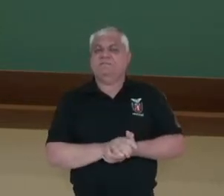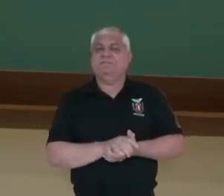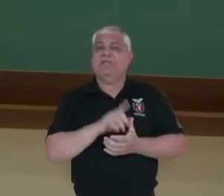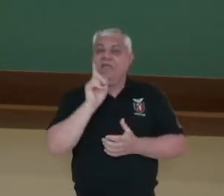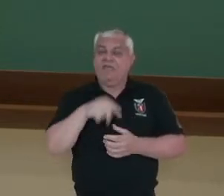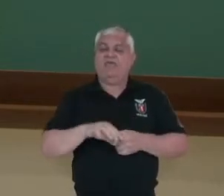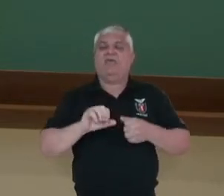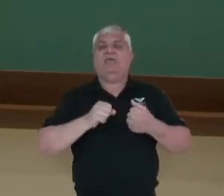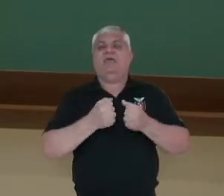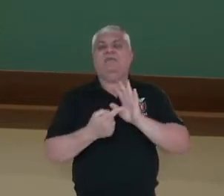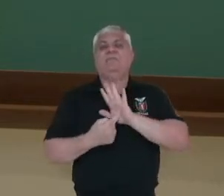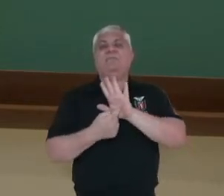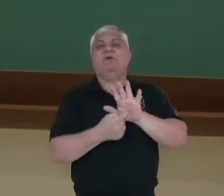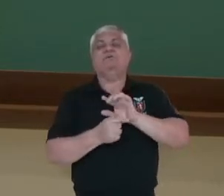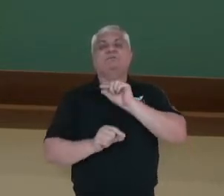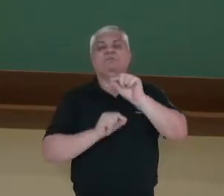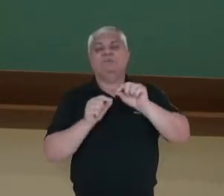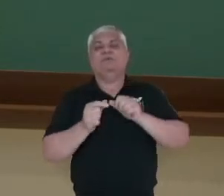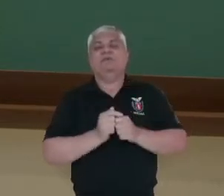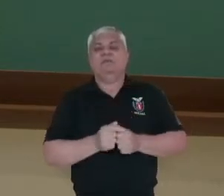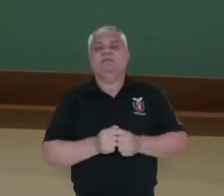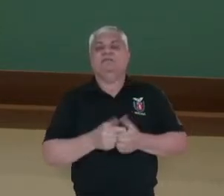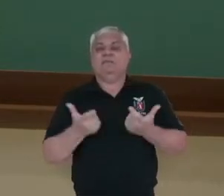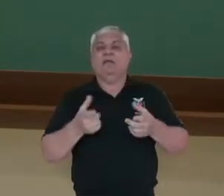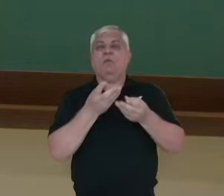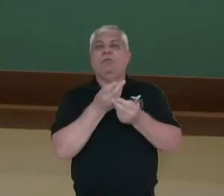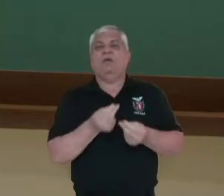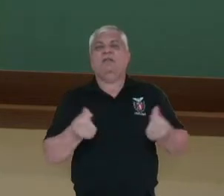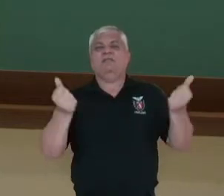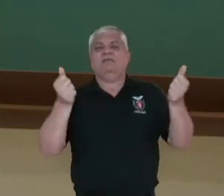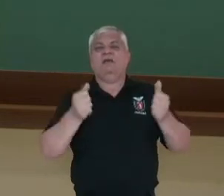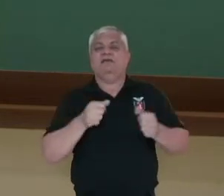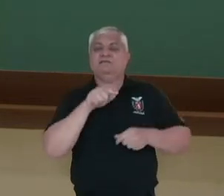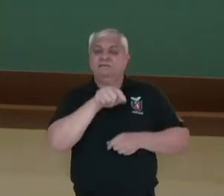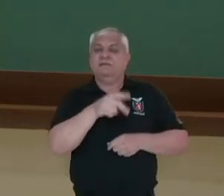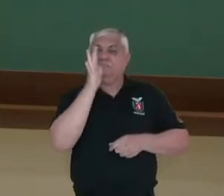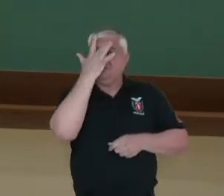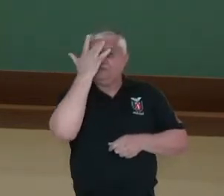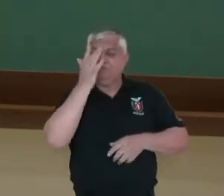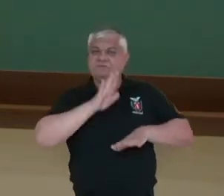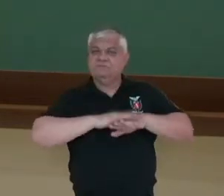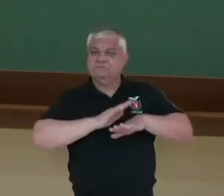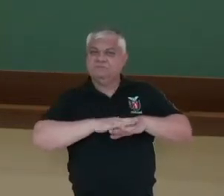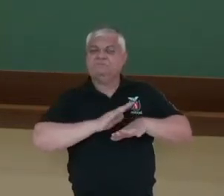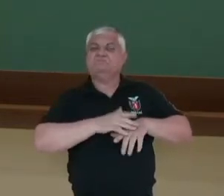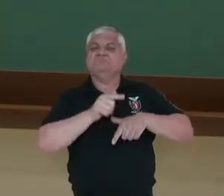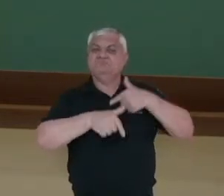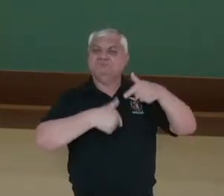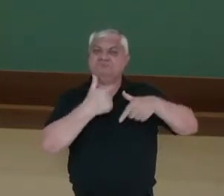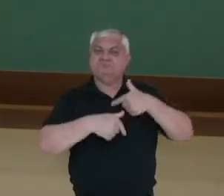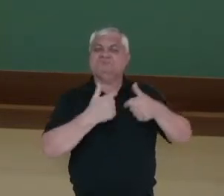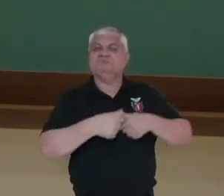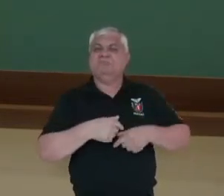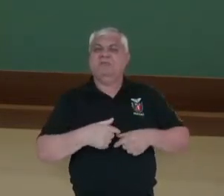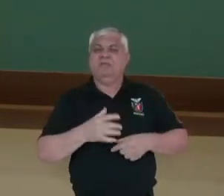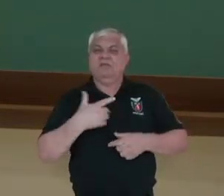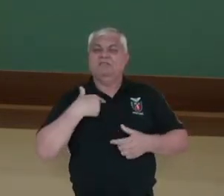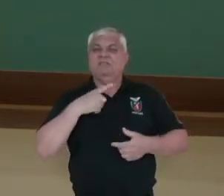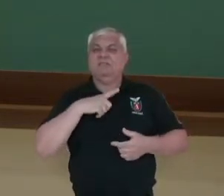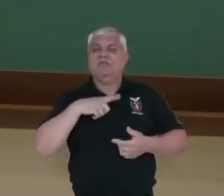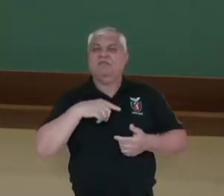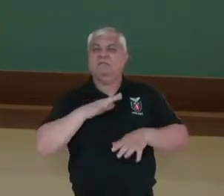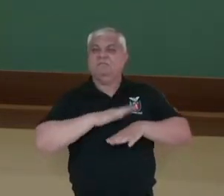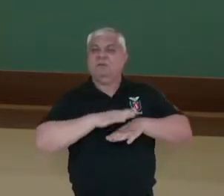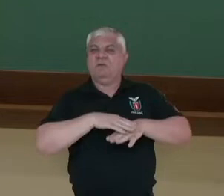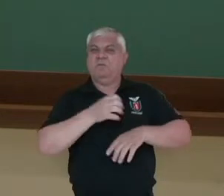uma demonstração da virtude daqueles que exercem o poder